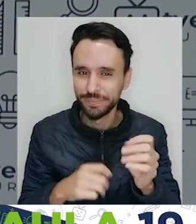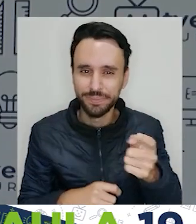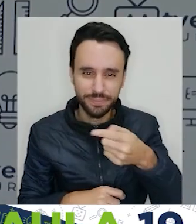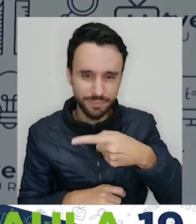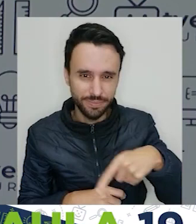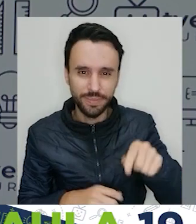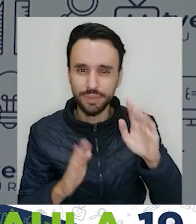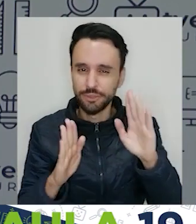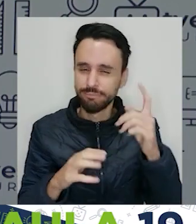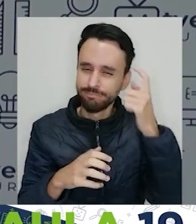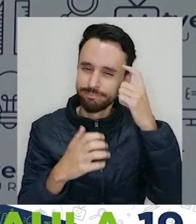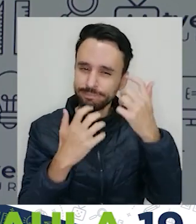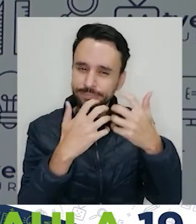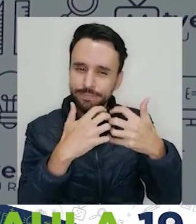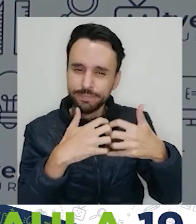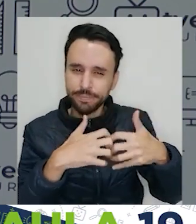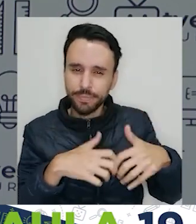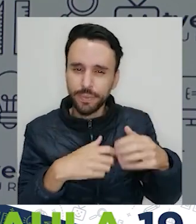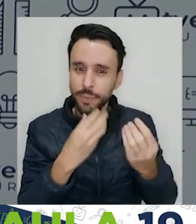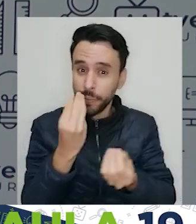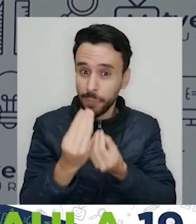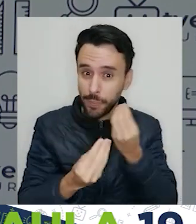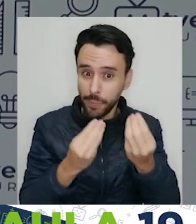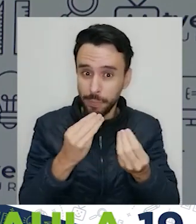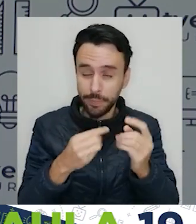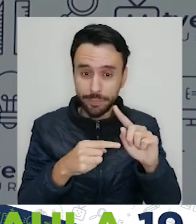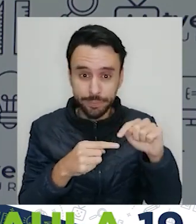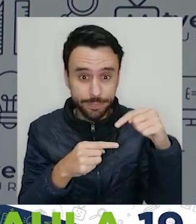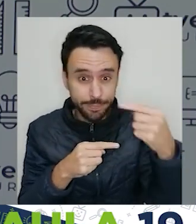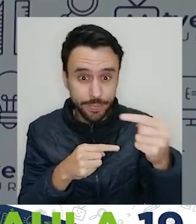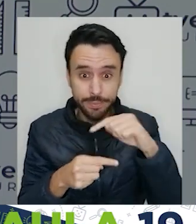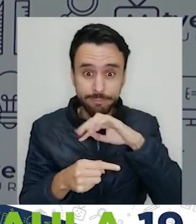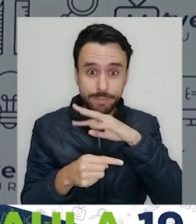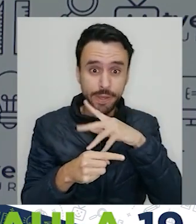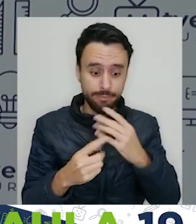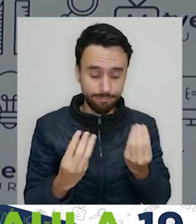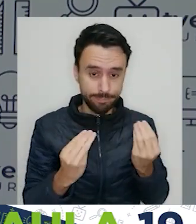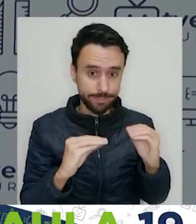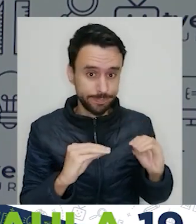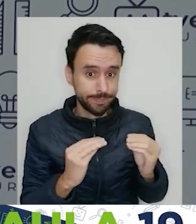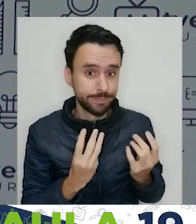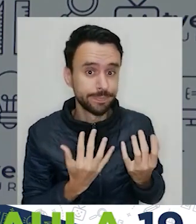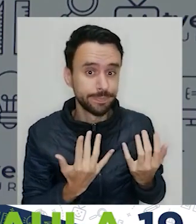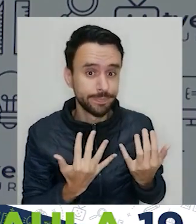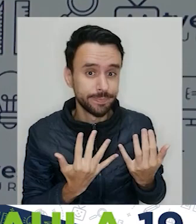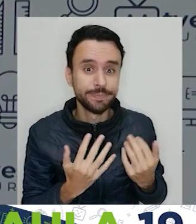Já pensaram qual é o próximo animal que vai na nossa sequência?